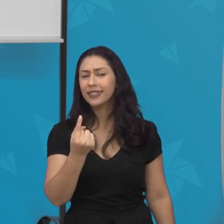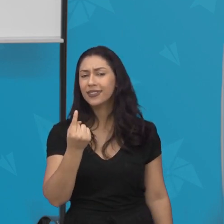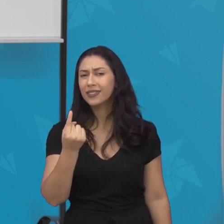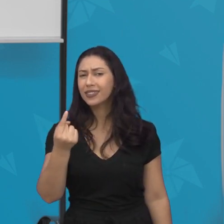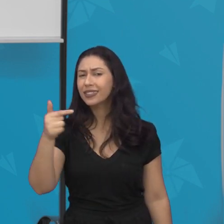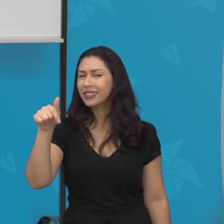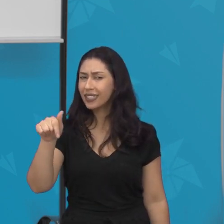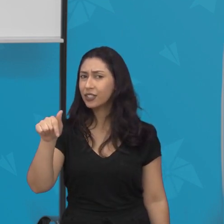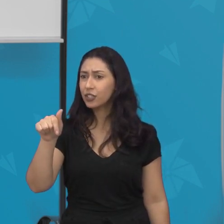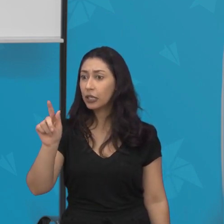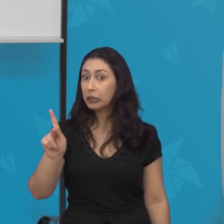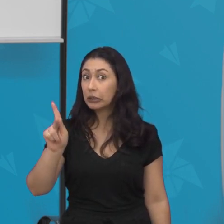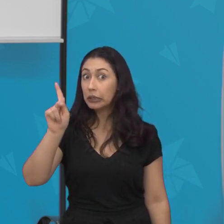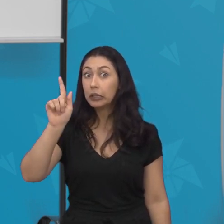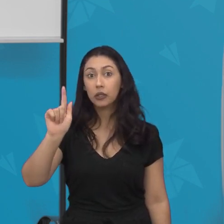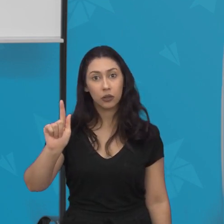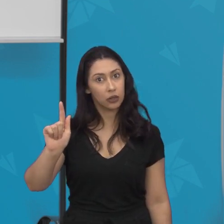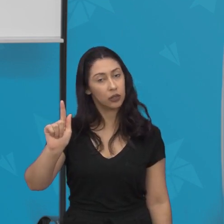vai precisar de adaptar